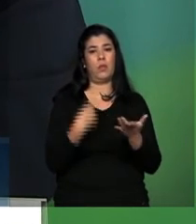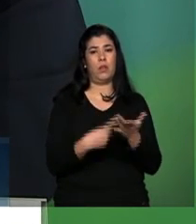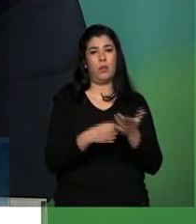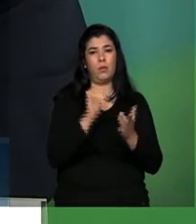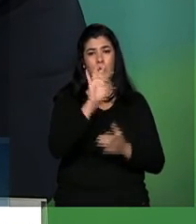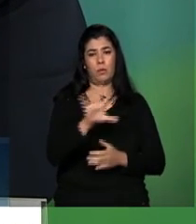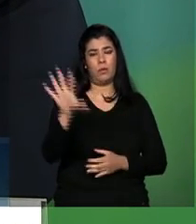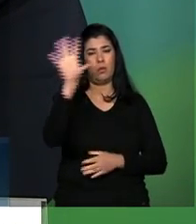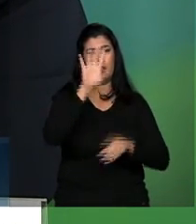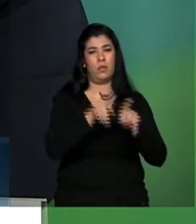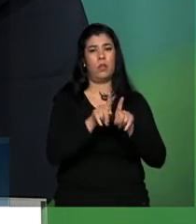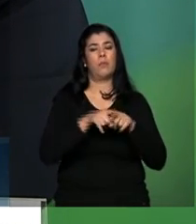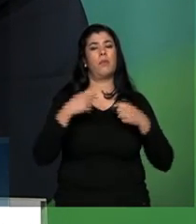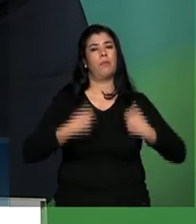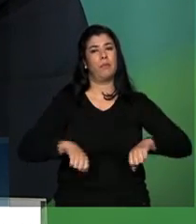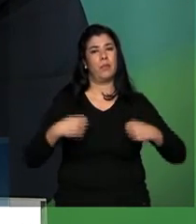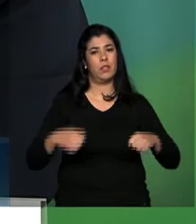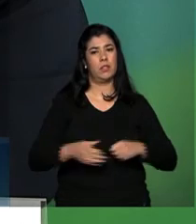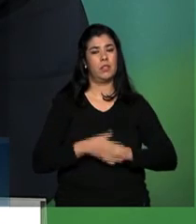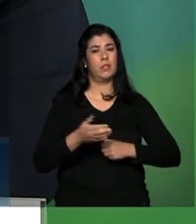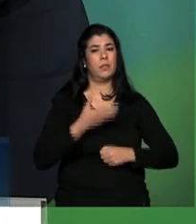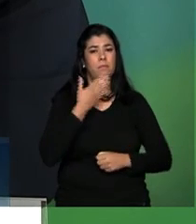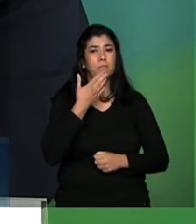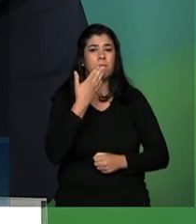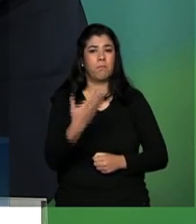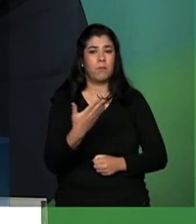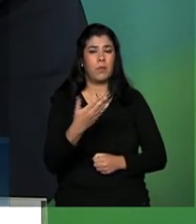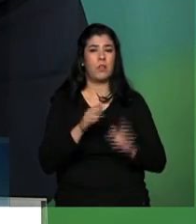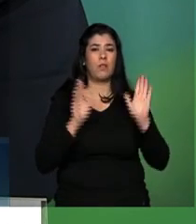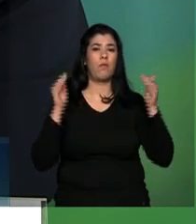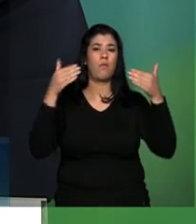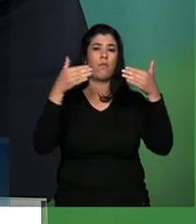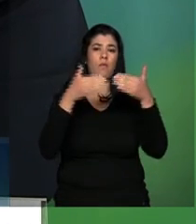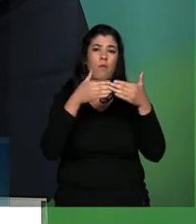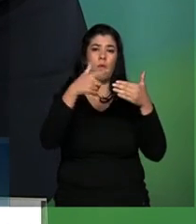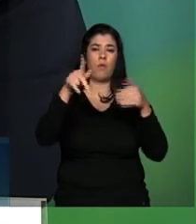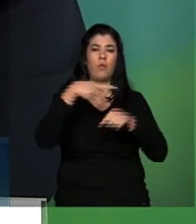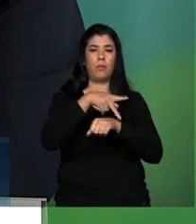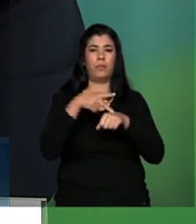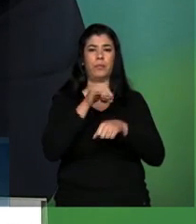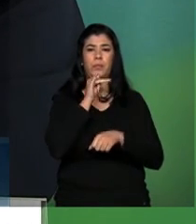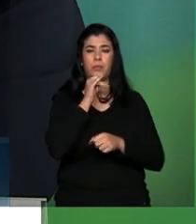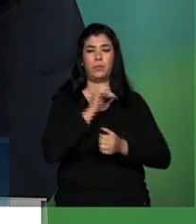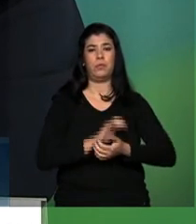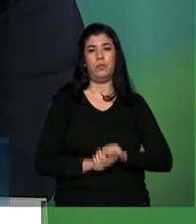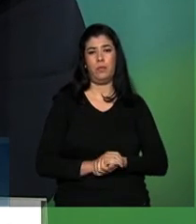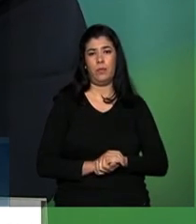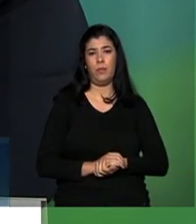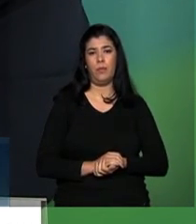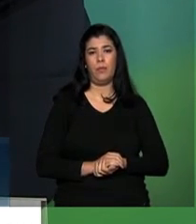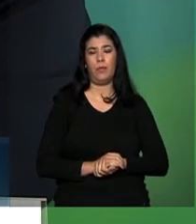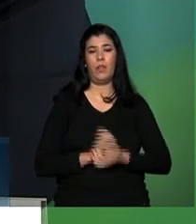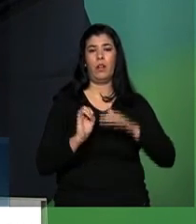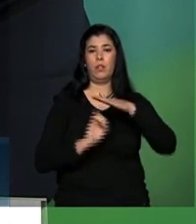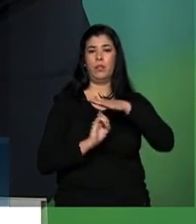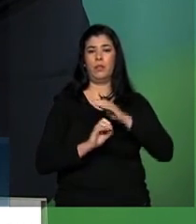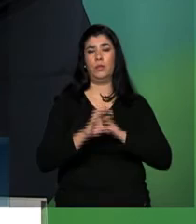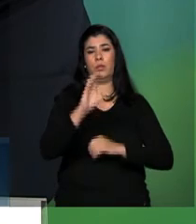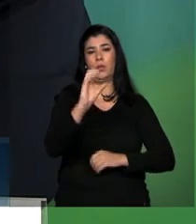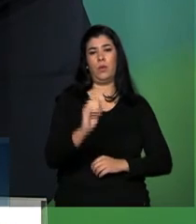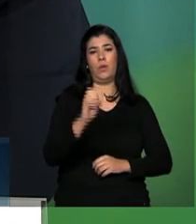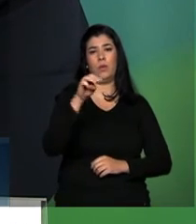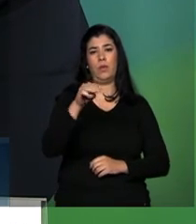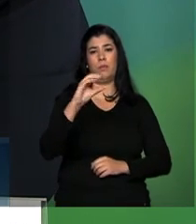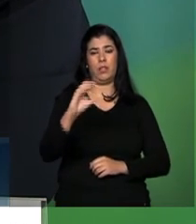e podemos e devemos prestigiar os fóruns multilaterais. Por exemplo, a OMC, a rodada